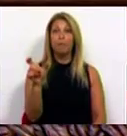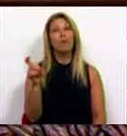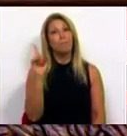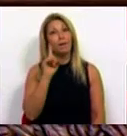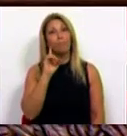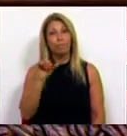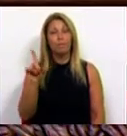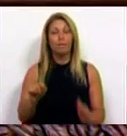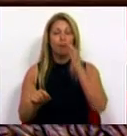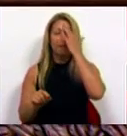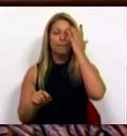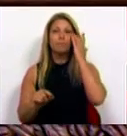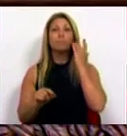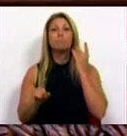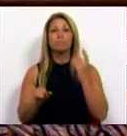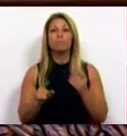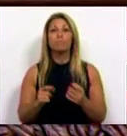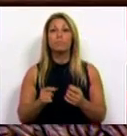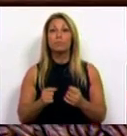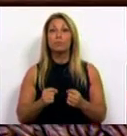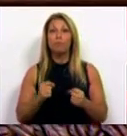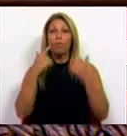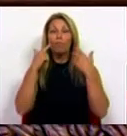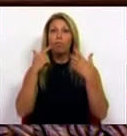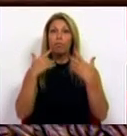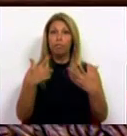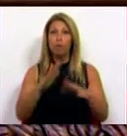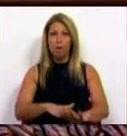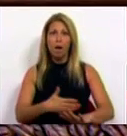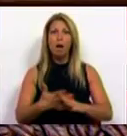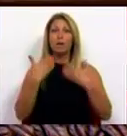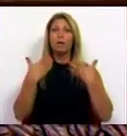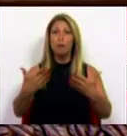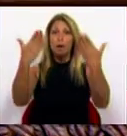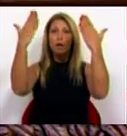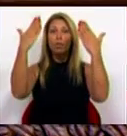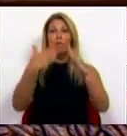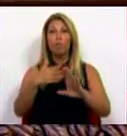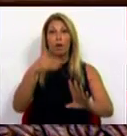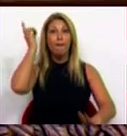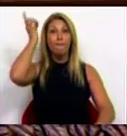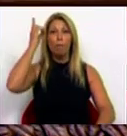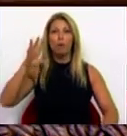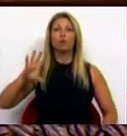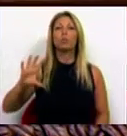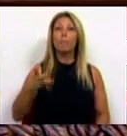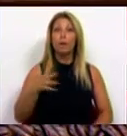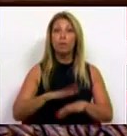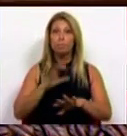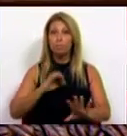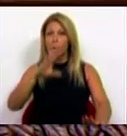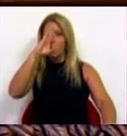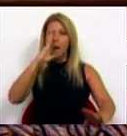menos importante, é de um fortíssimo louvor aos bombeiros deste país, pela abnegação,